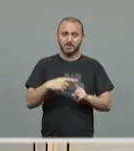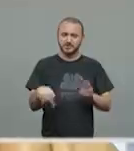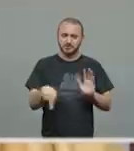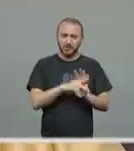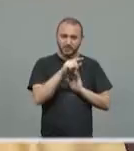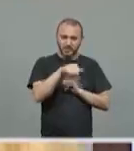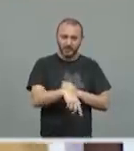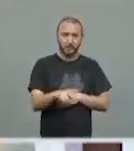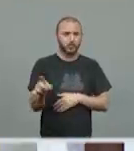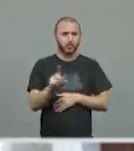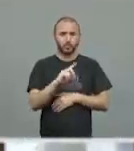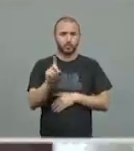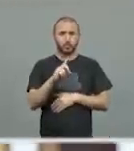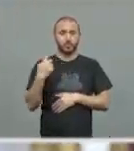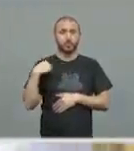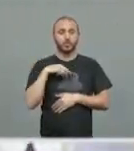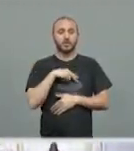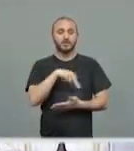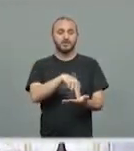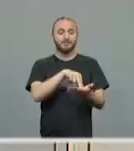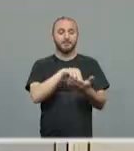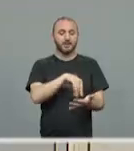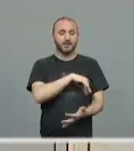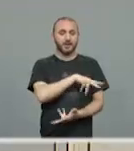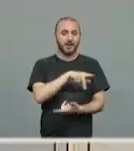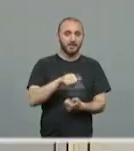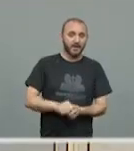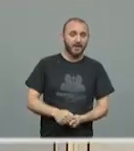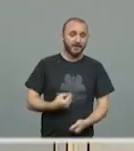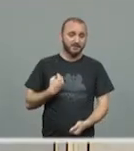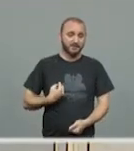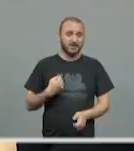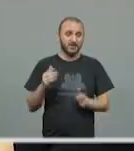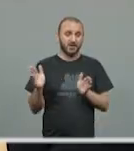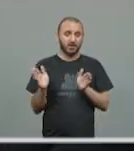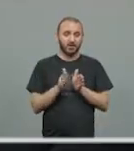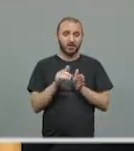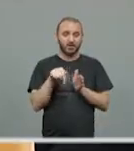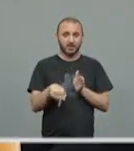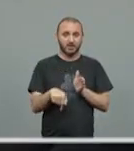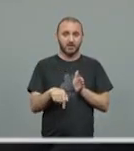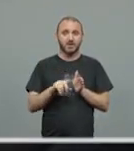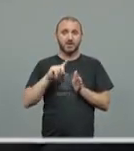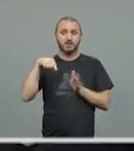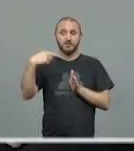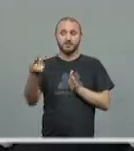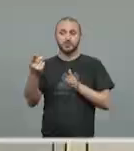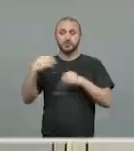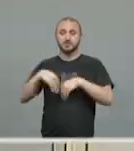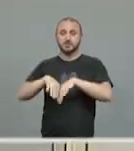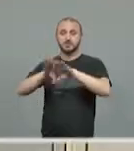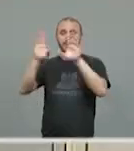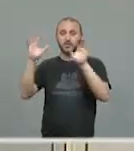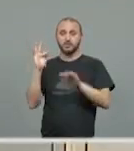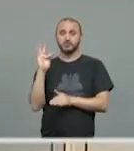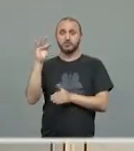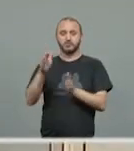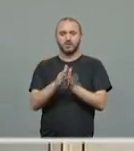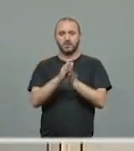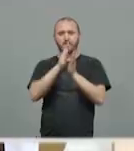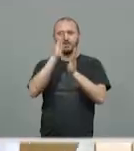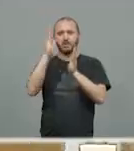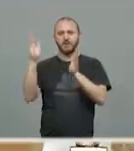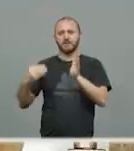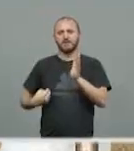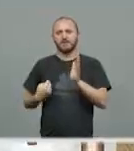daqui. Estou com o pé na terra. Isso é importante. Não é para vivermos nas nuvens. Não é para